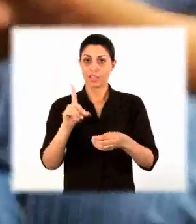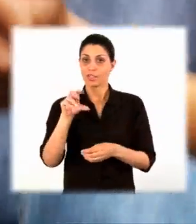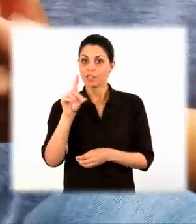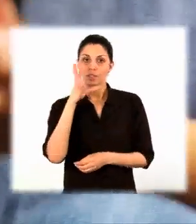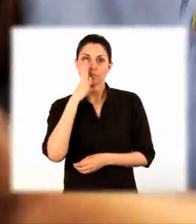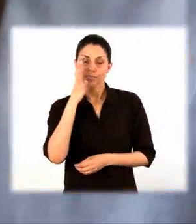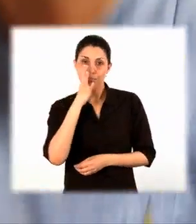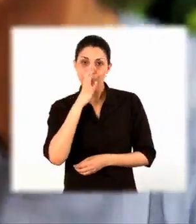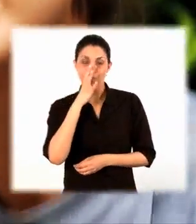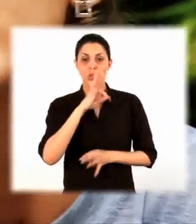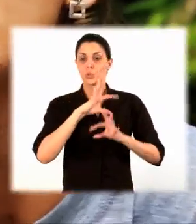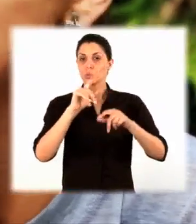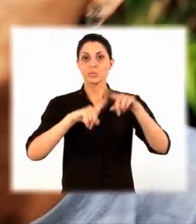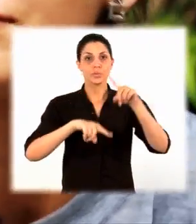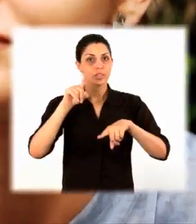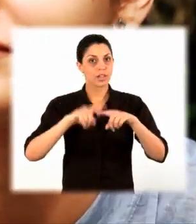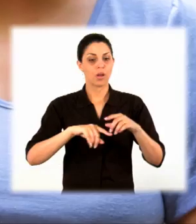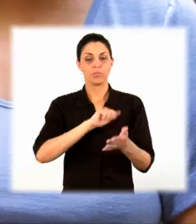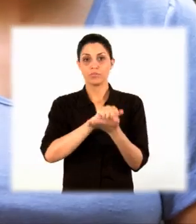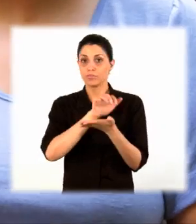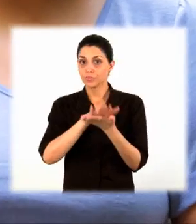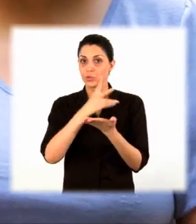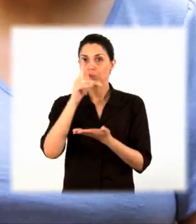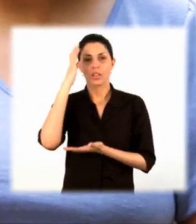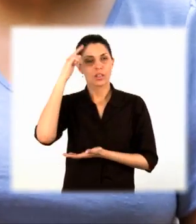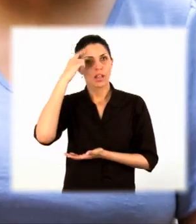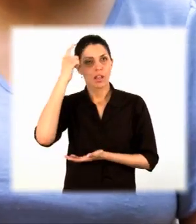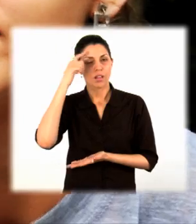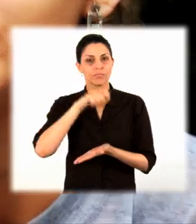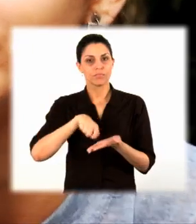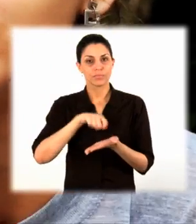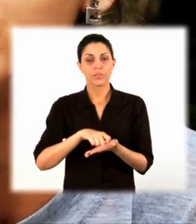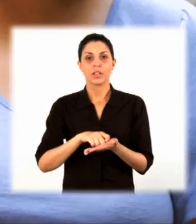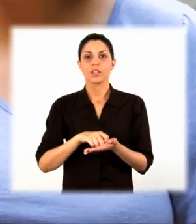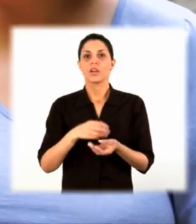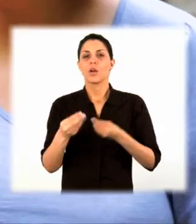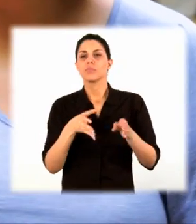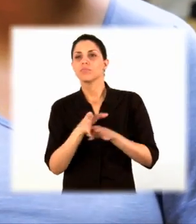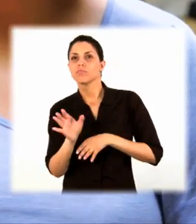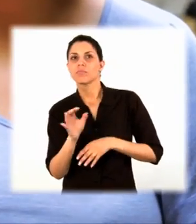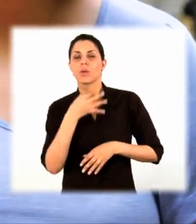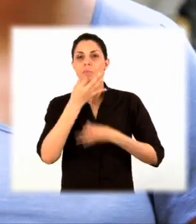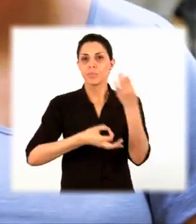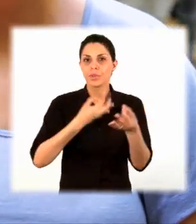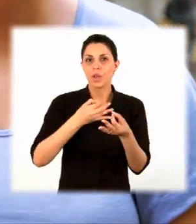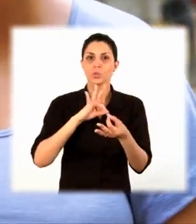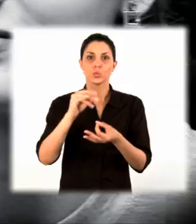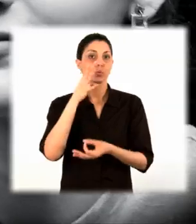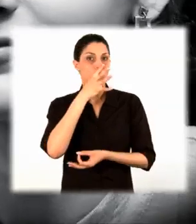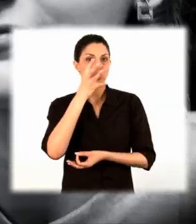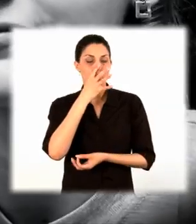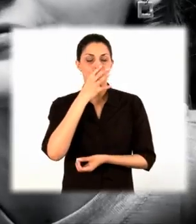você assistir todo esse material, colocar no papel as suas ideias, comentando bastante tudo que você vê aí, colocando a